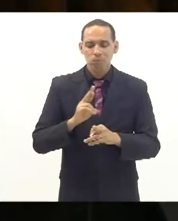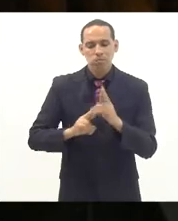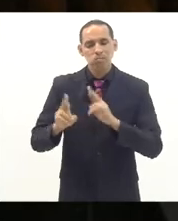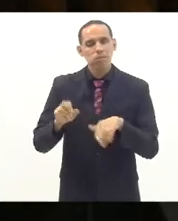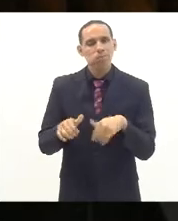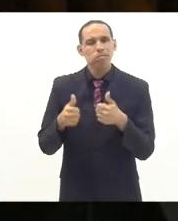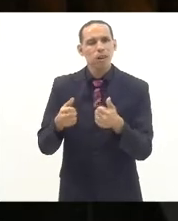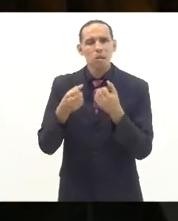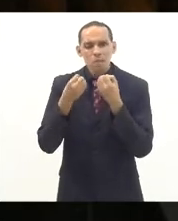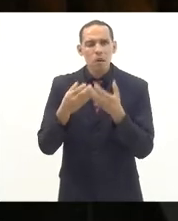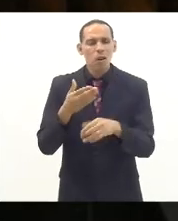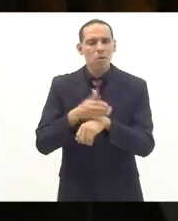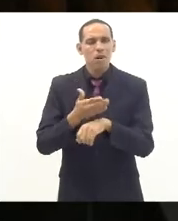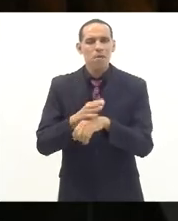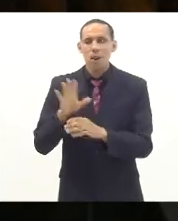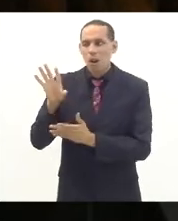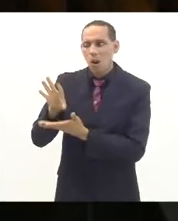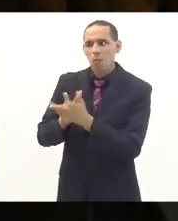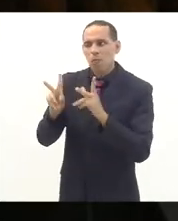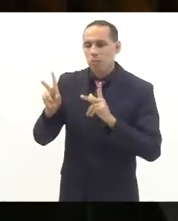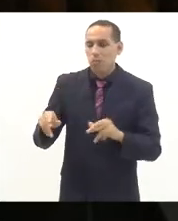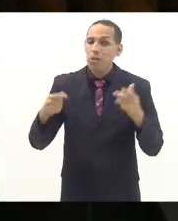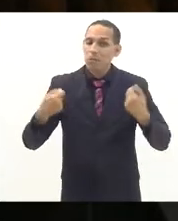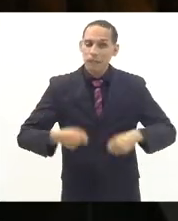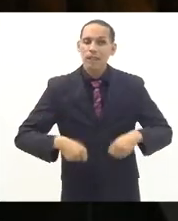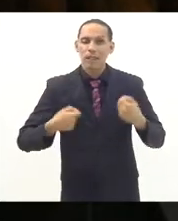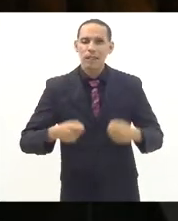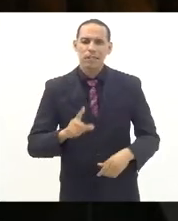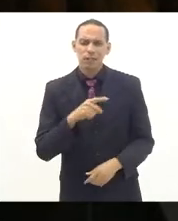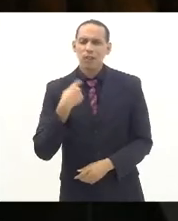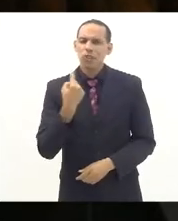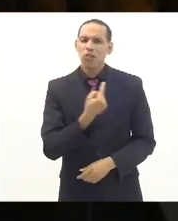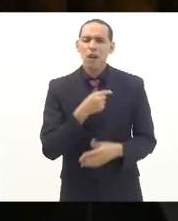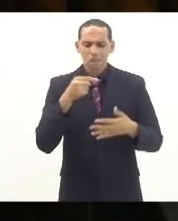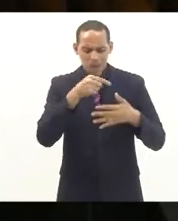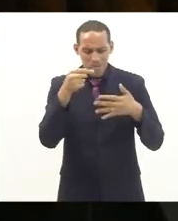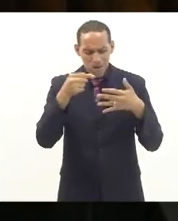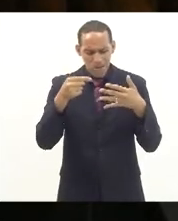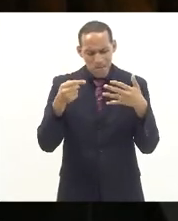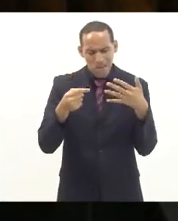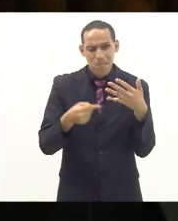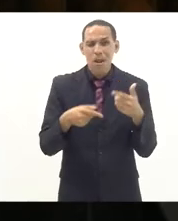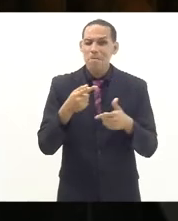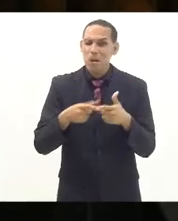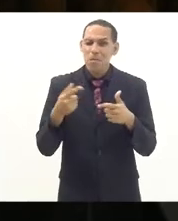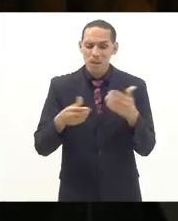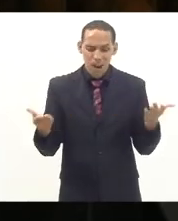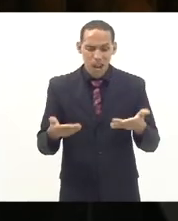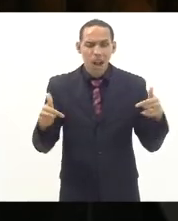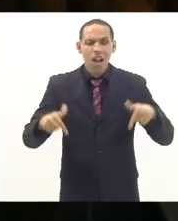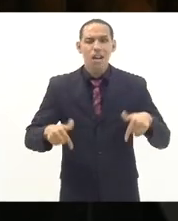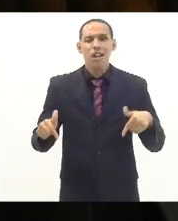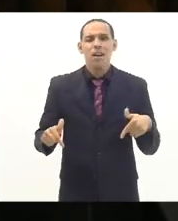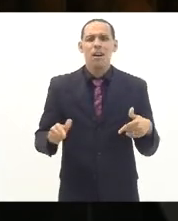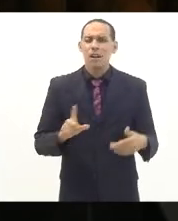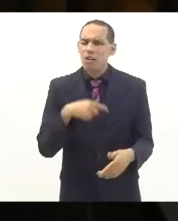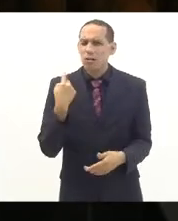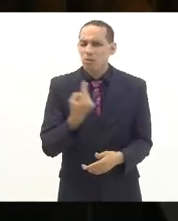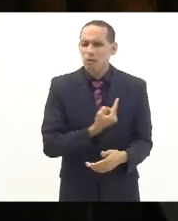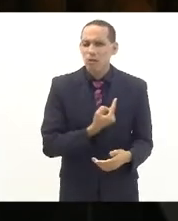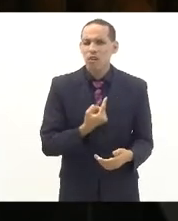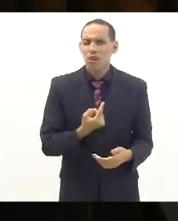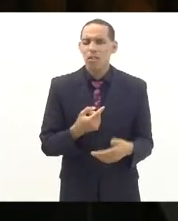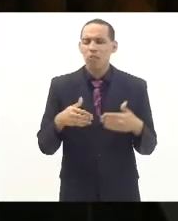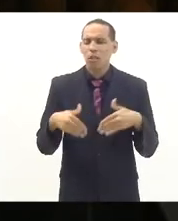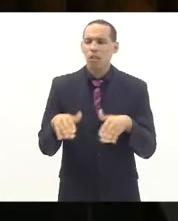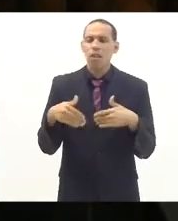ser utilizados como modelos ele é porque nós temos diversas questões que assolam nosso presentes que a gente não pode